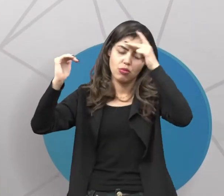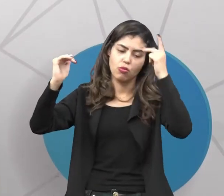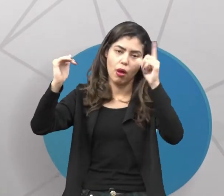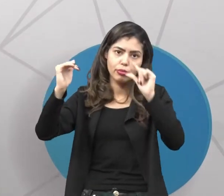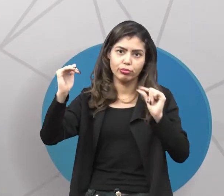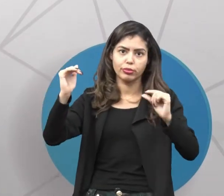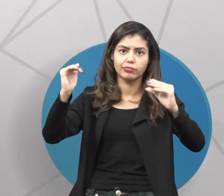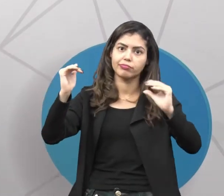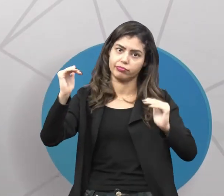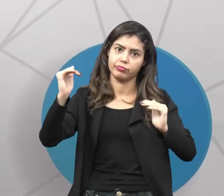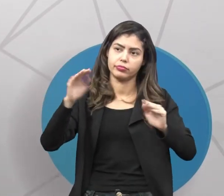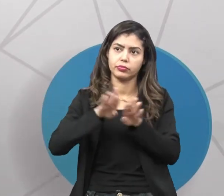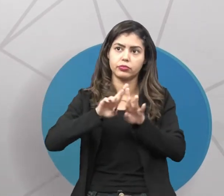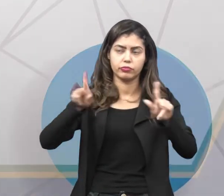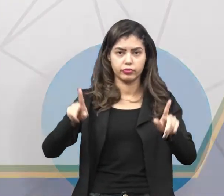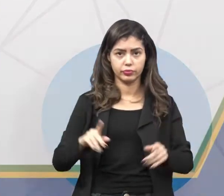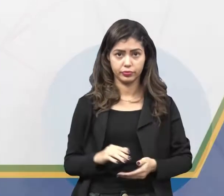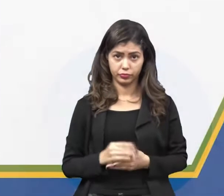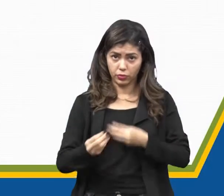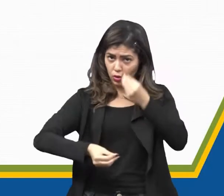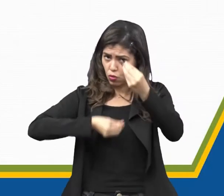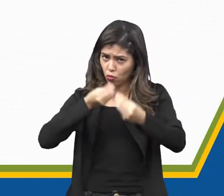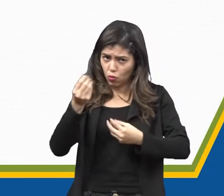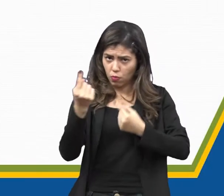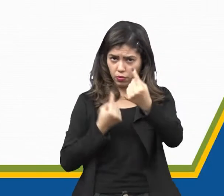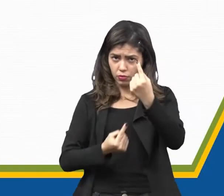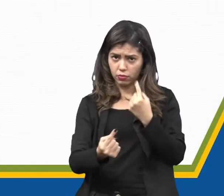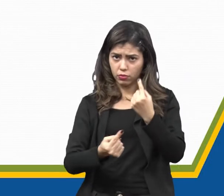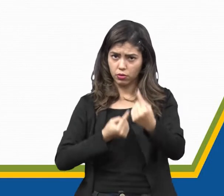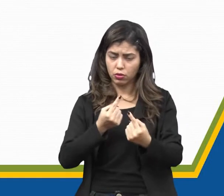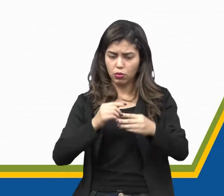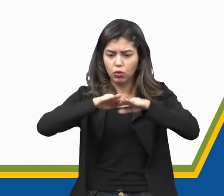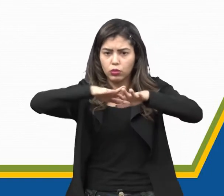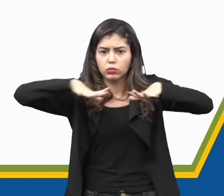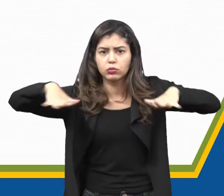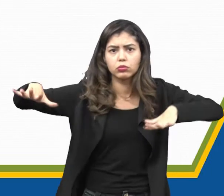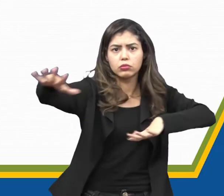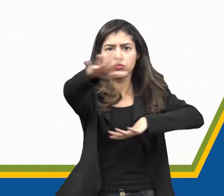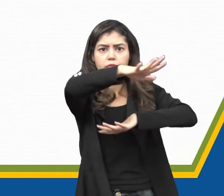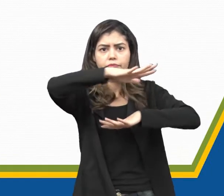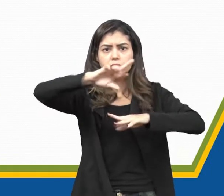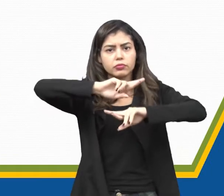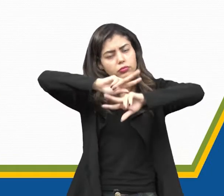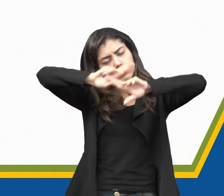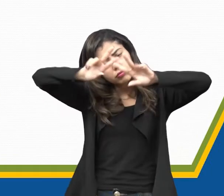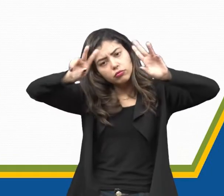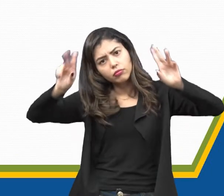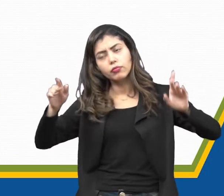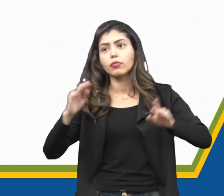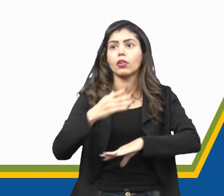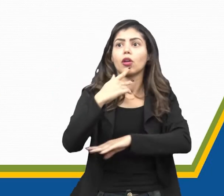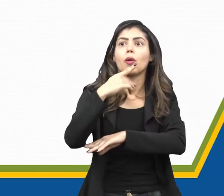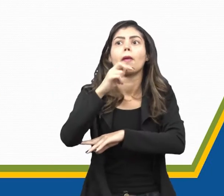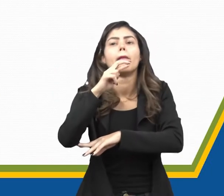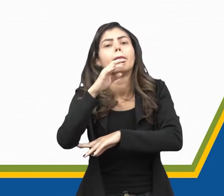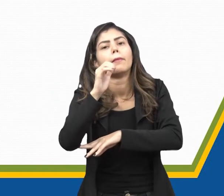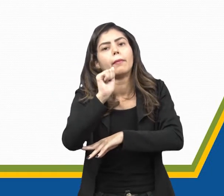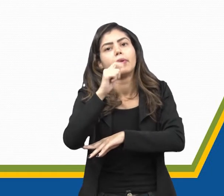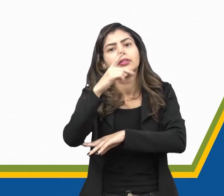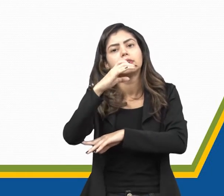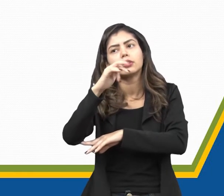brasileira. Como que são as relações de trabalho no campo? Tem vários tipos, tá? Tem o parceiro, tá?